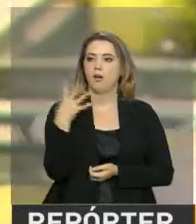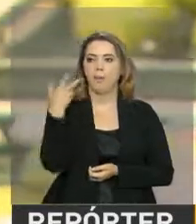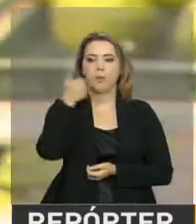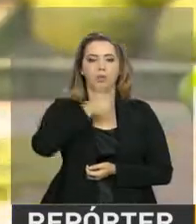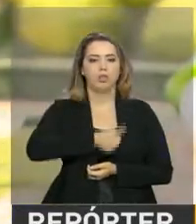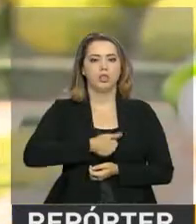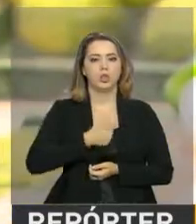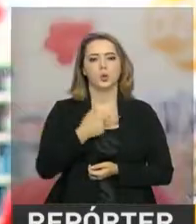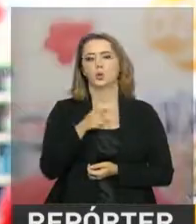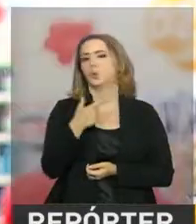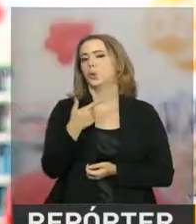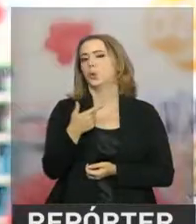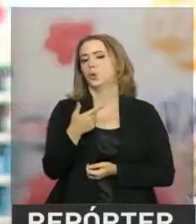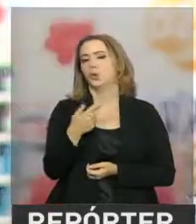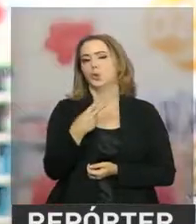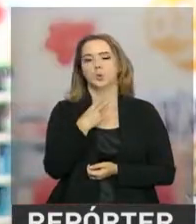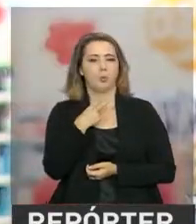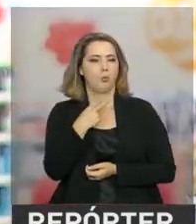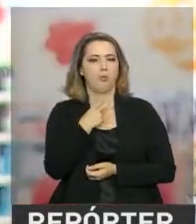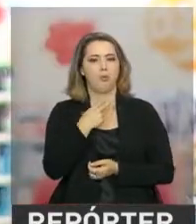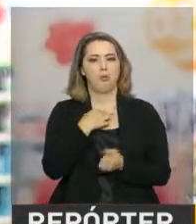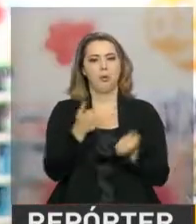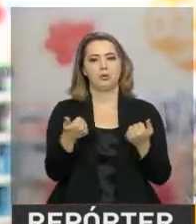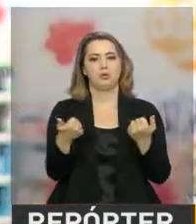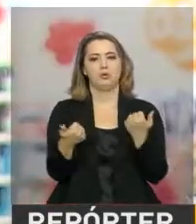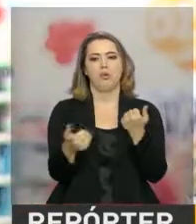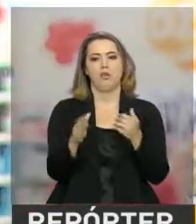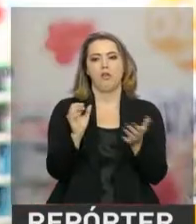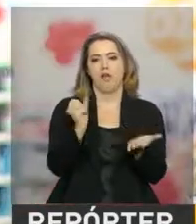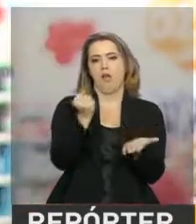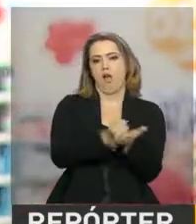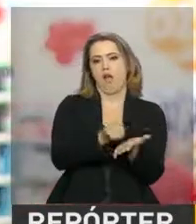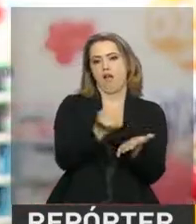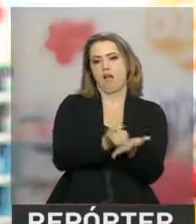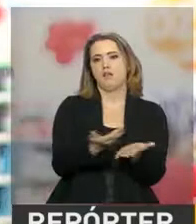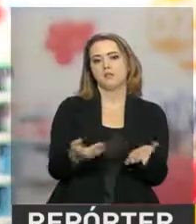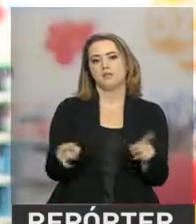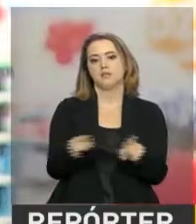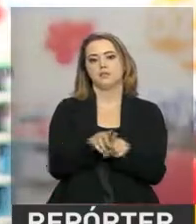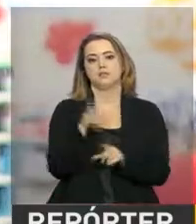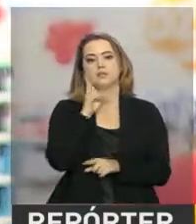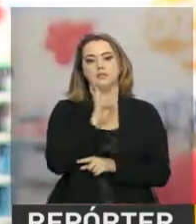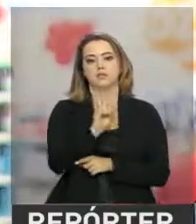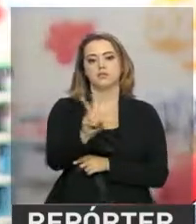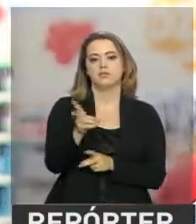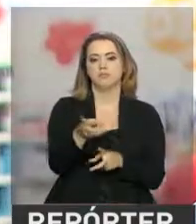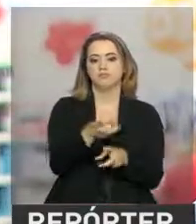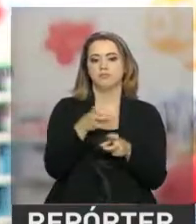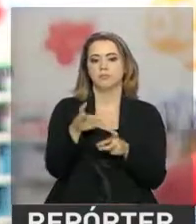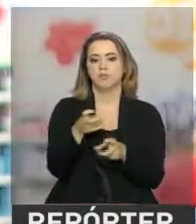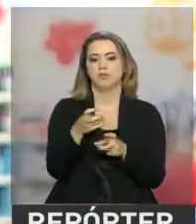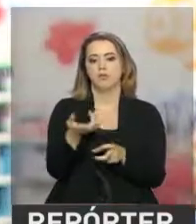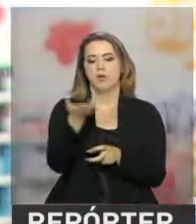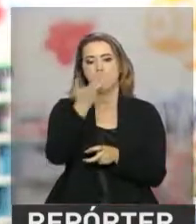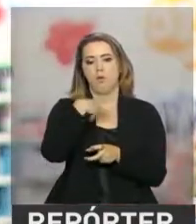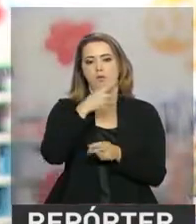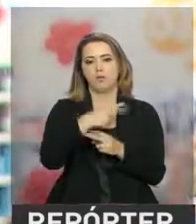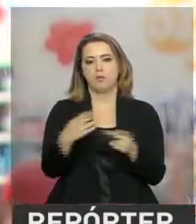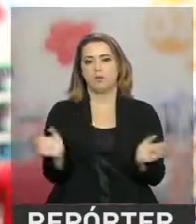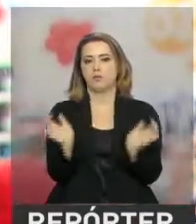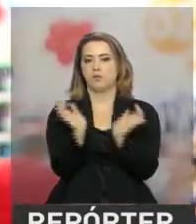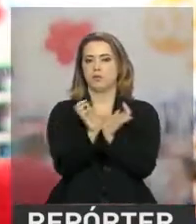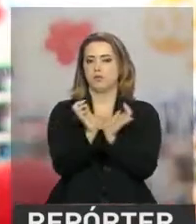pode estar amassado. Eu sempre estou verificando bem a maçã, seja frutas,